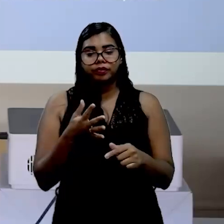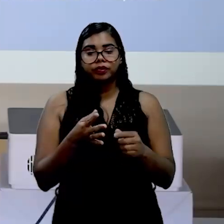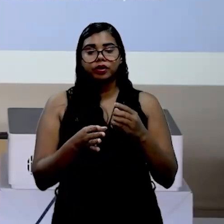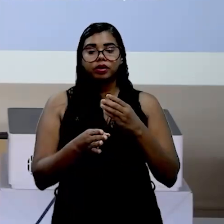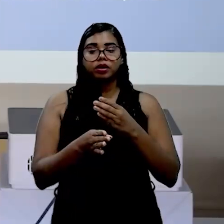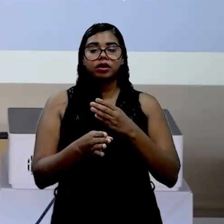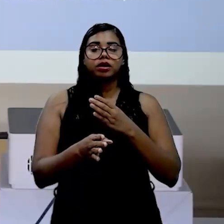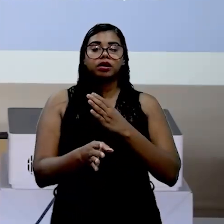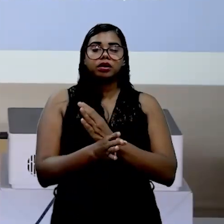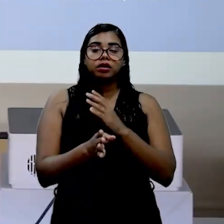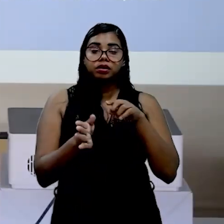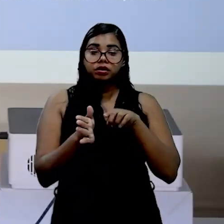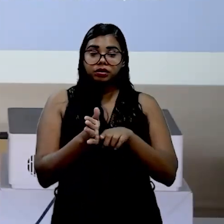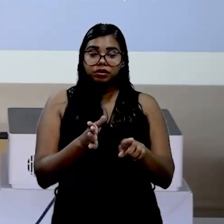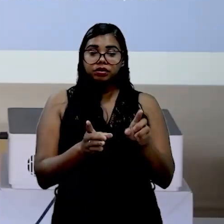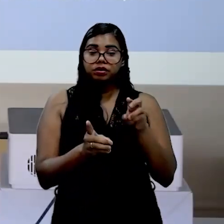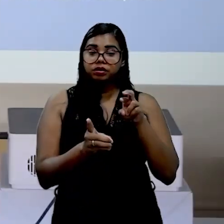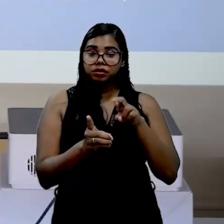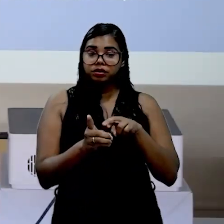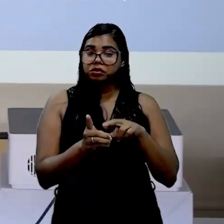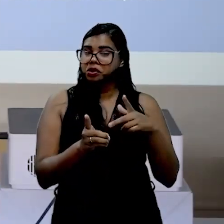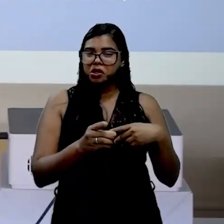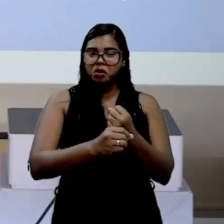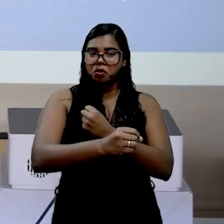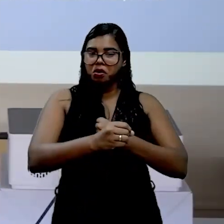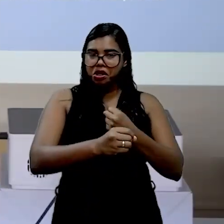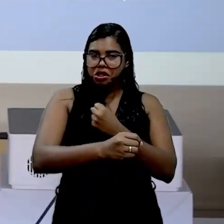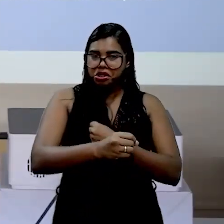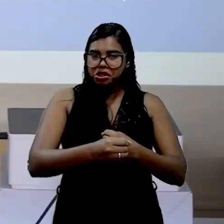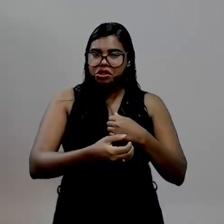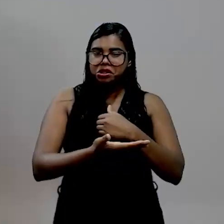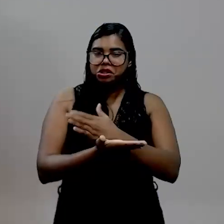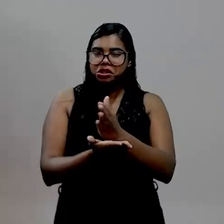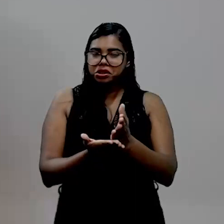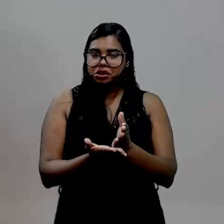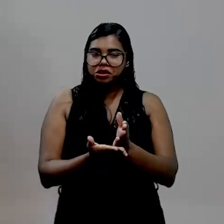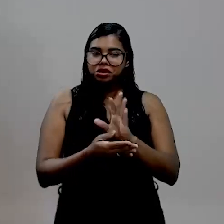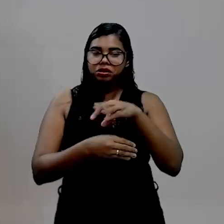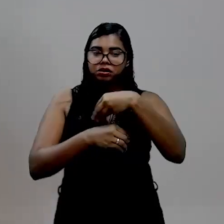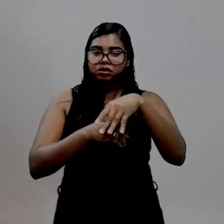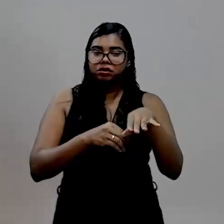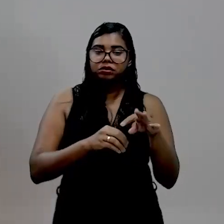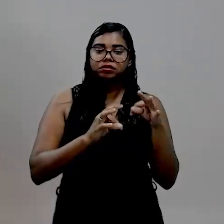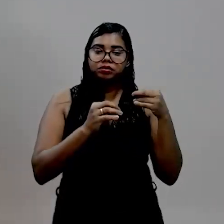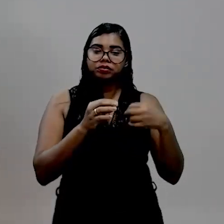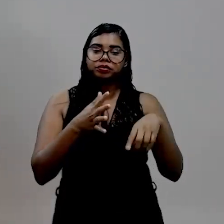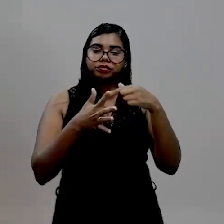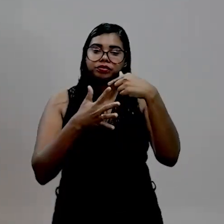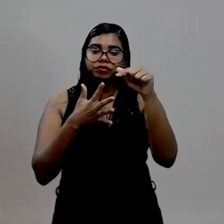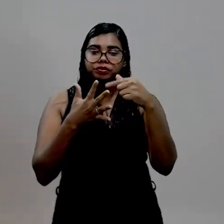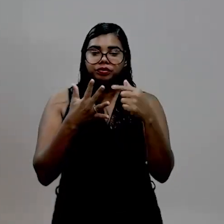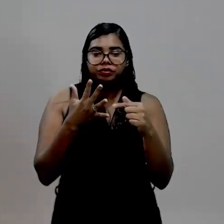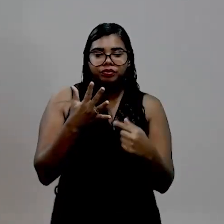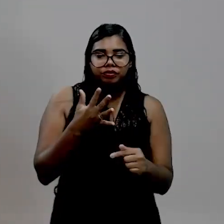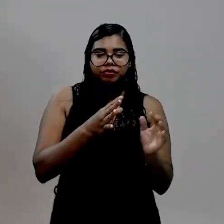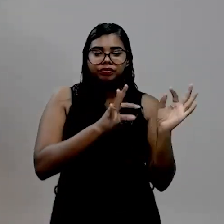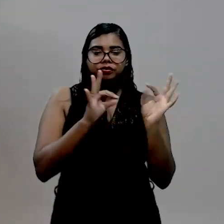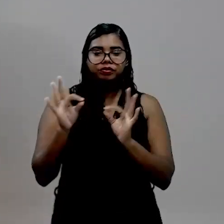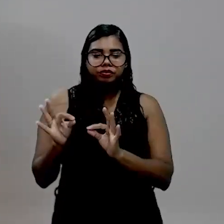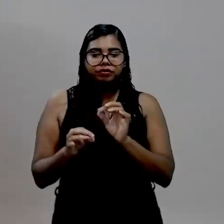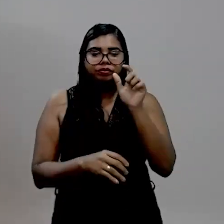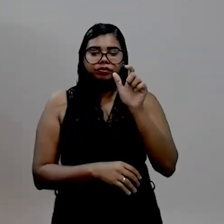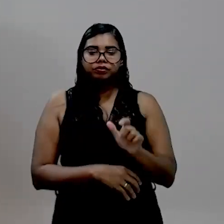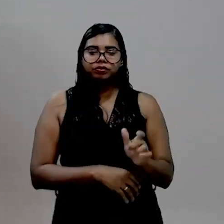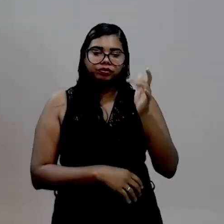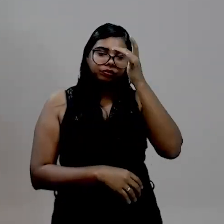receita de bolo que você aplica para todo mundo. Não. Você escalona o paciente de acordo com